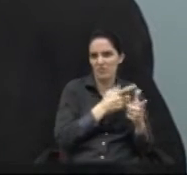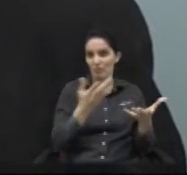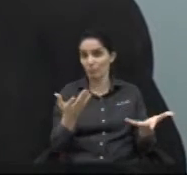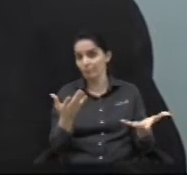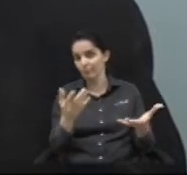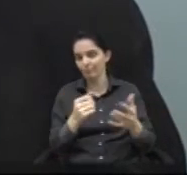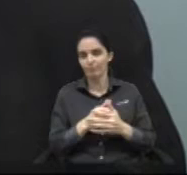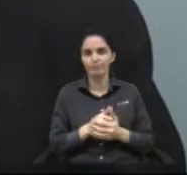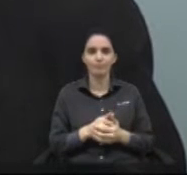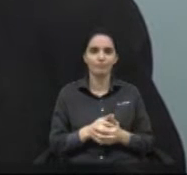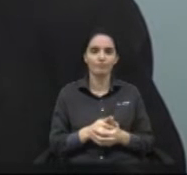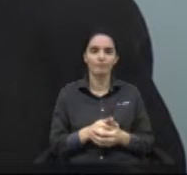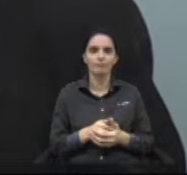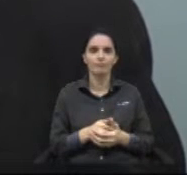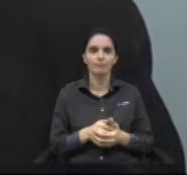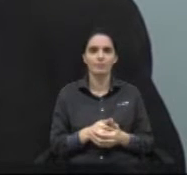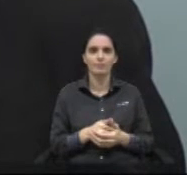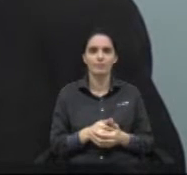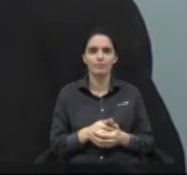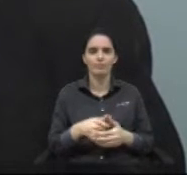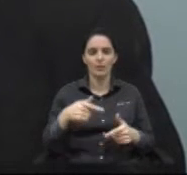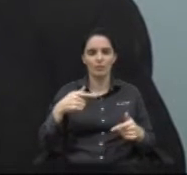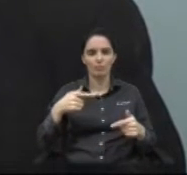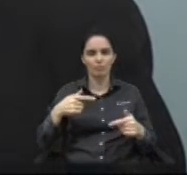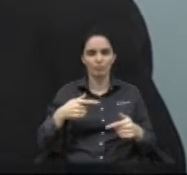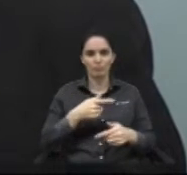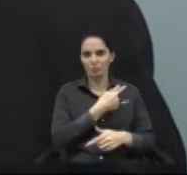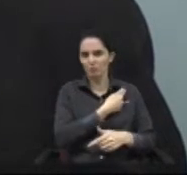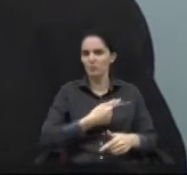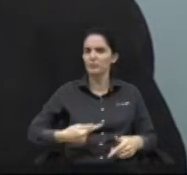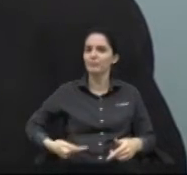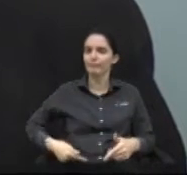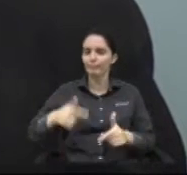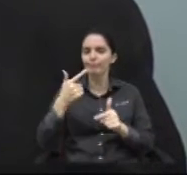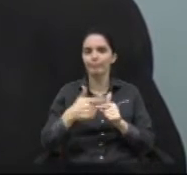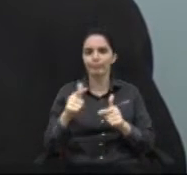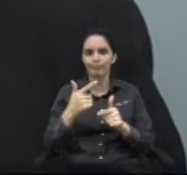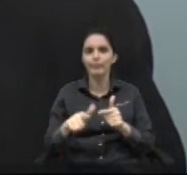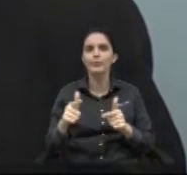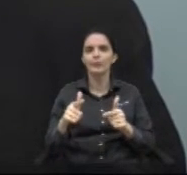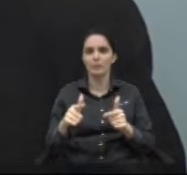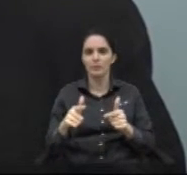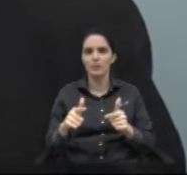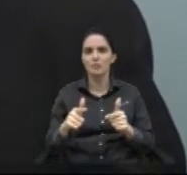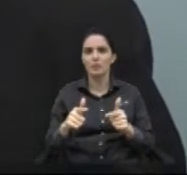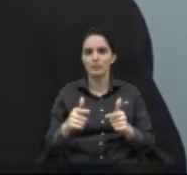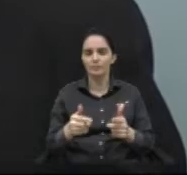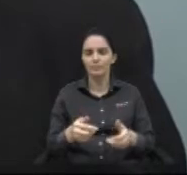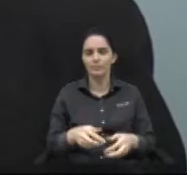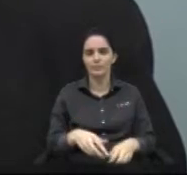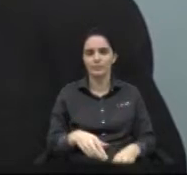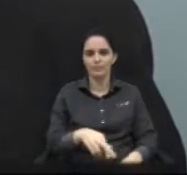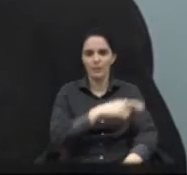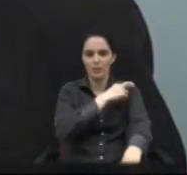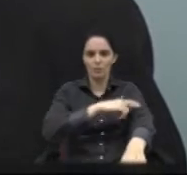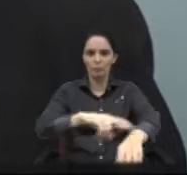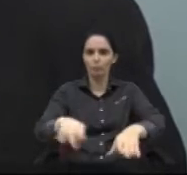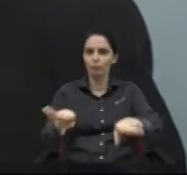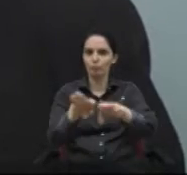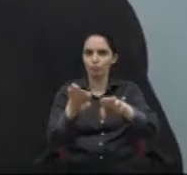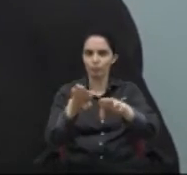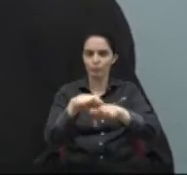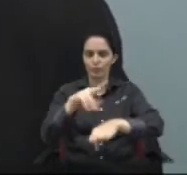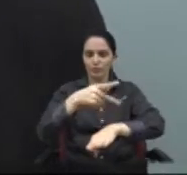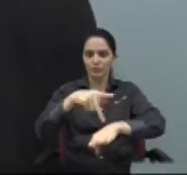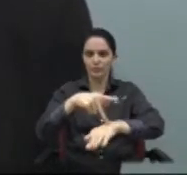do desgaste que esse governo vai ter daqui para frente, porque ele realmente é responsável também pelo desbando desse país.